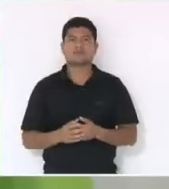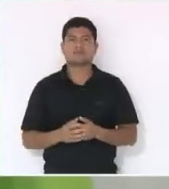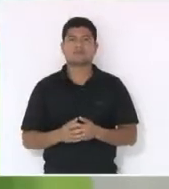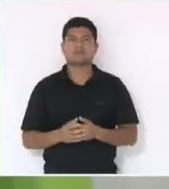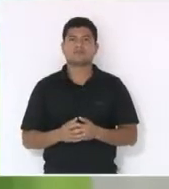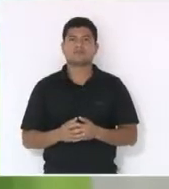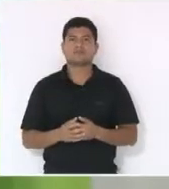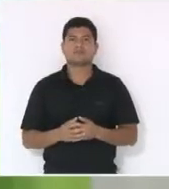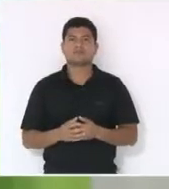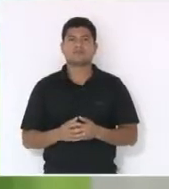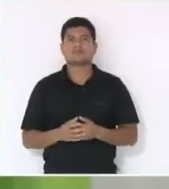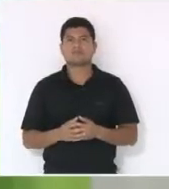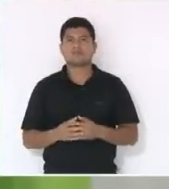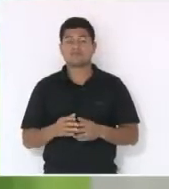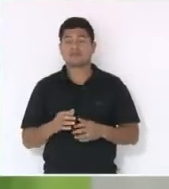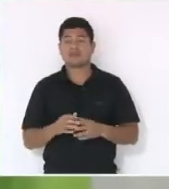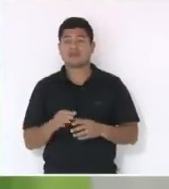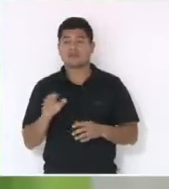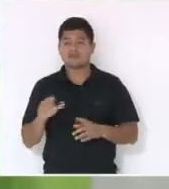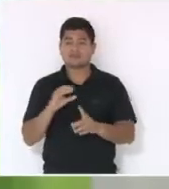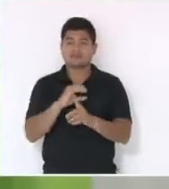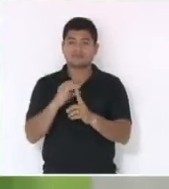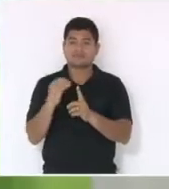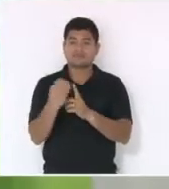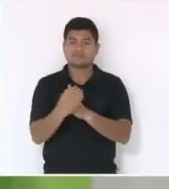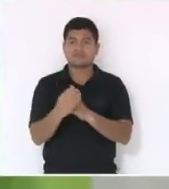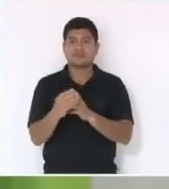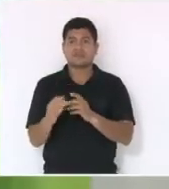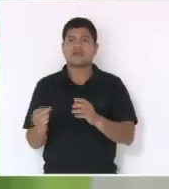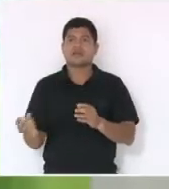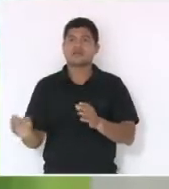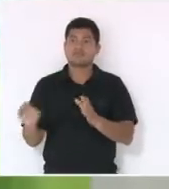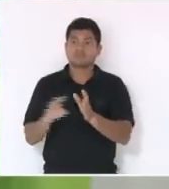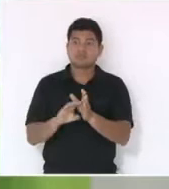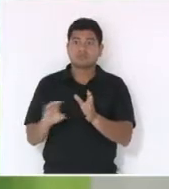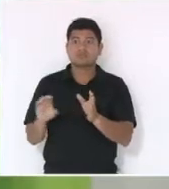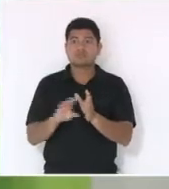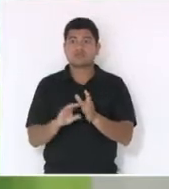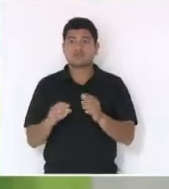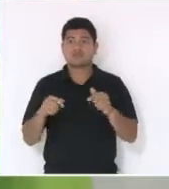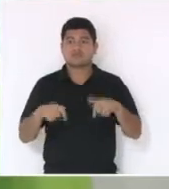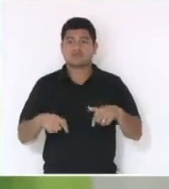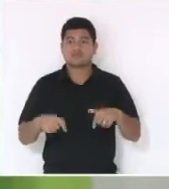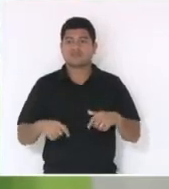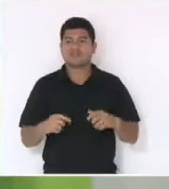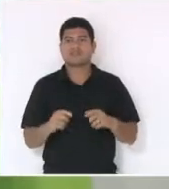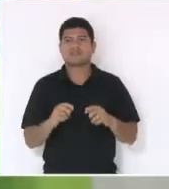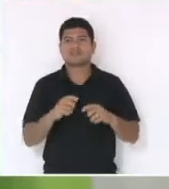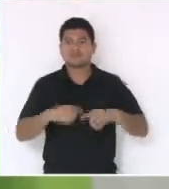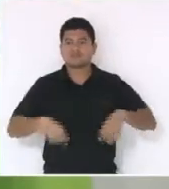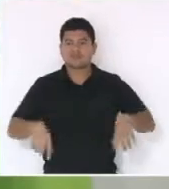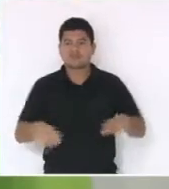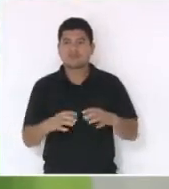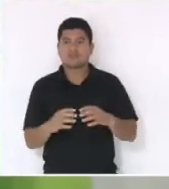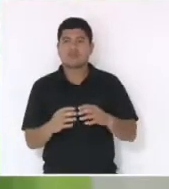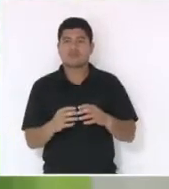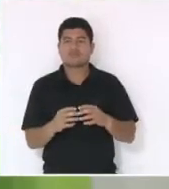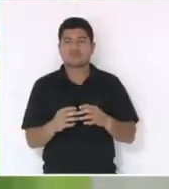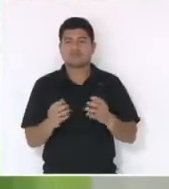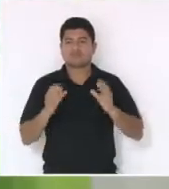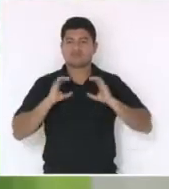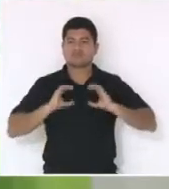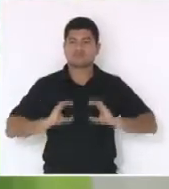as demandas das comunidades chegam até nós. Cidadão que